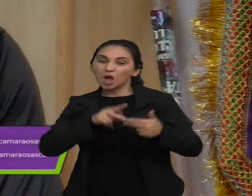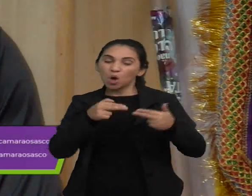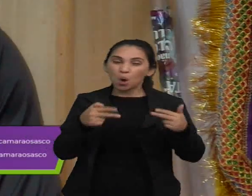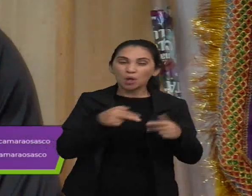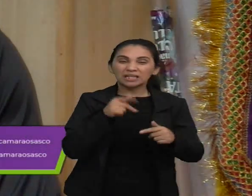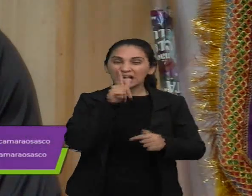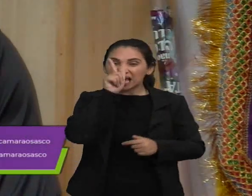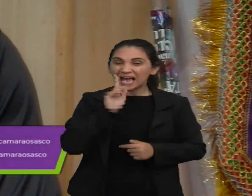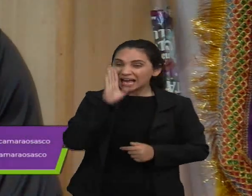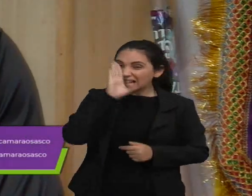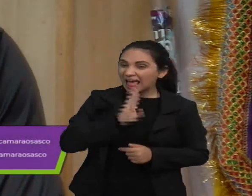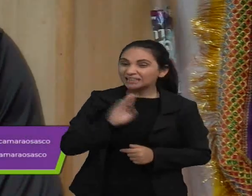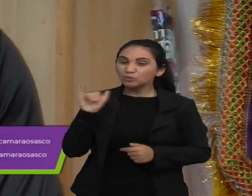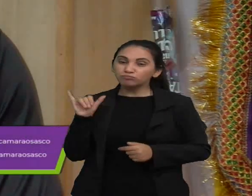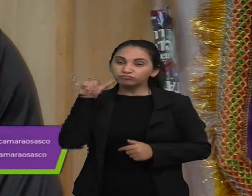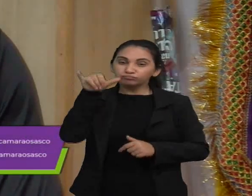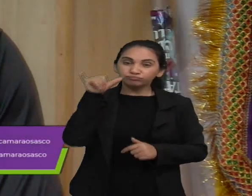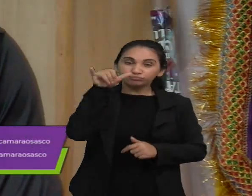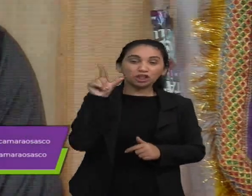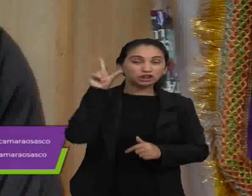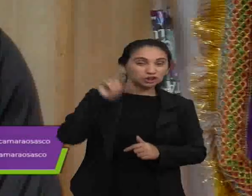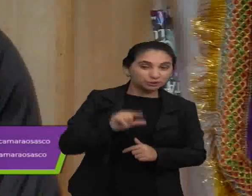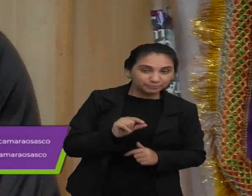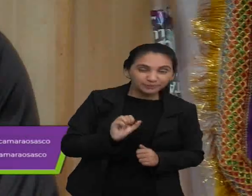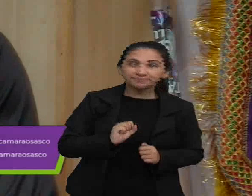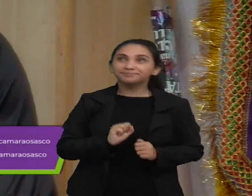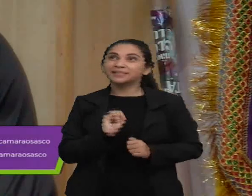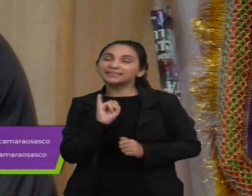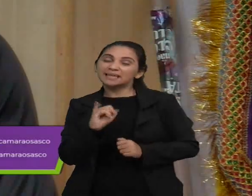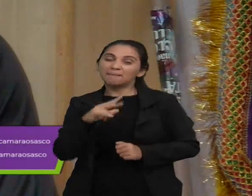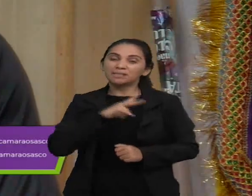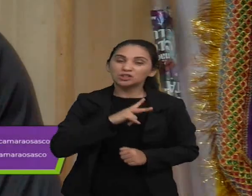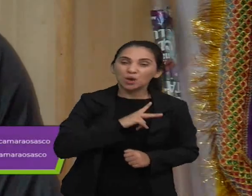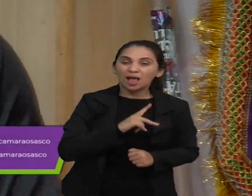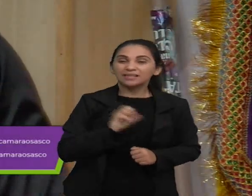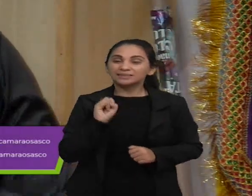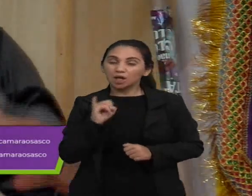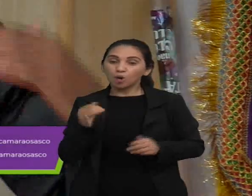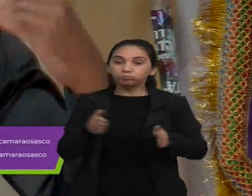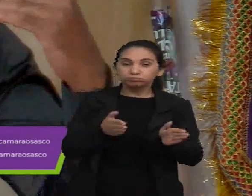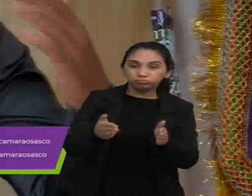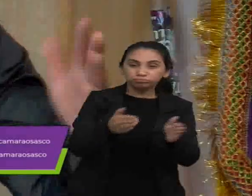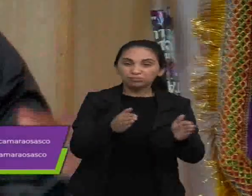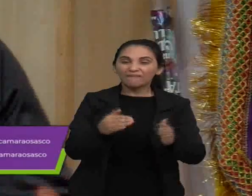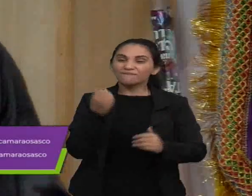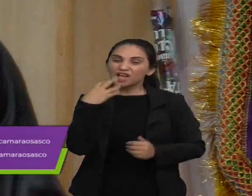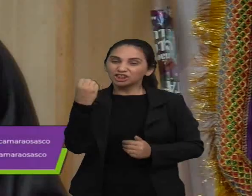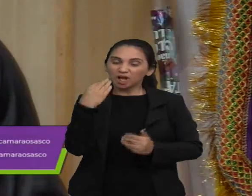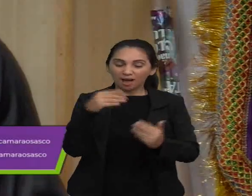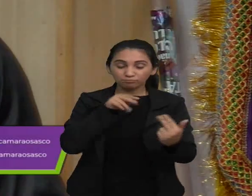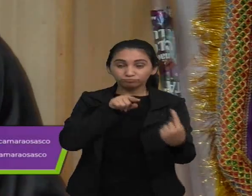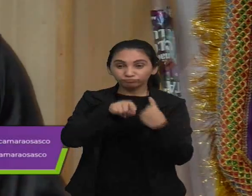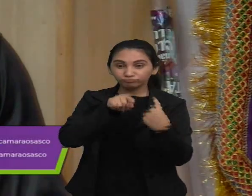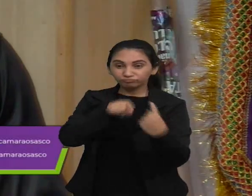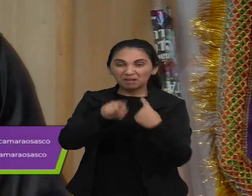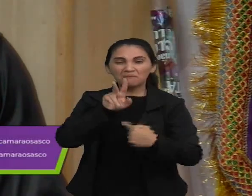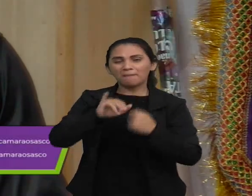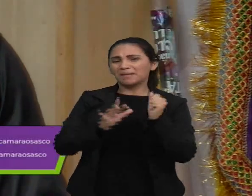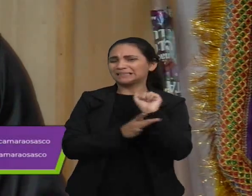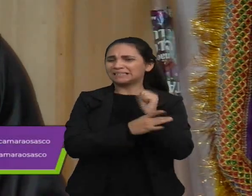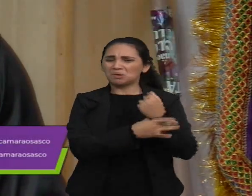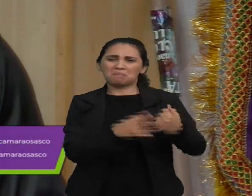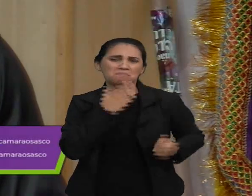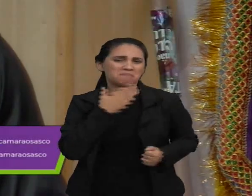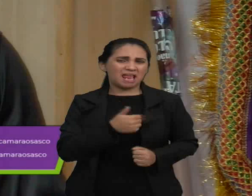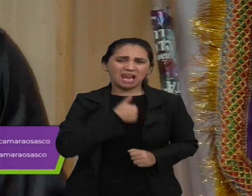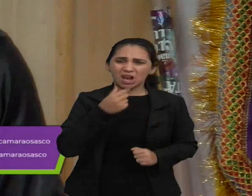gratuidades da passagem aérea ela diminui se privatizar as estradas as estradas vão ser cada vez mais seguras e